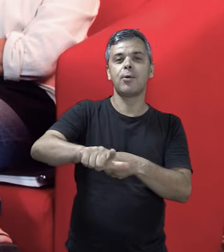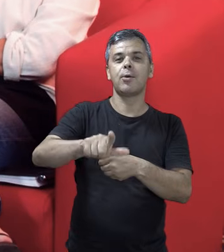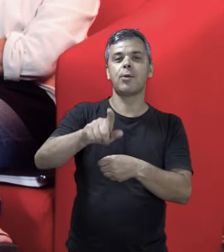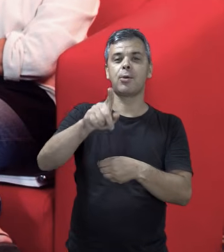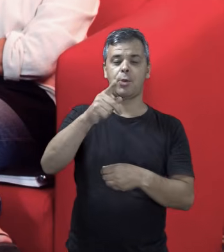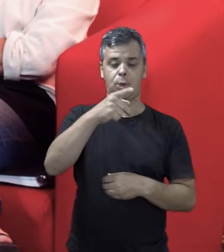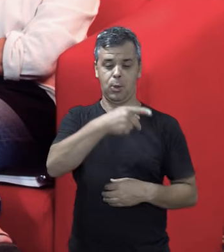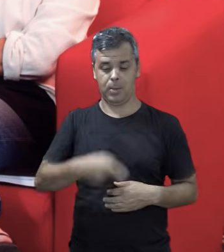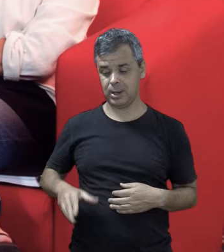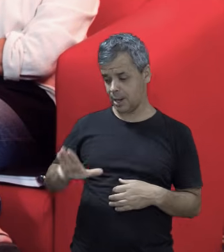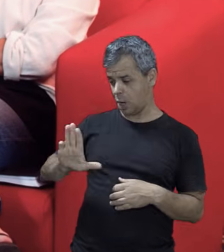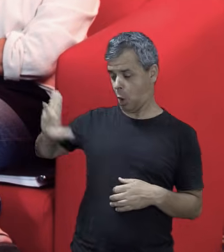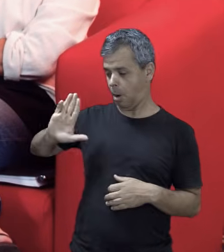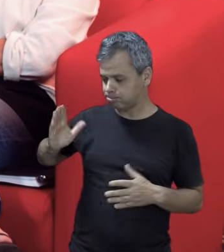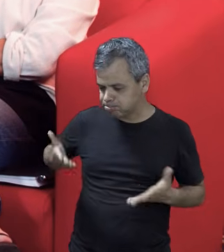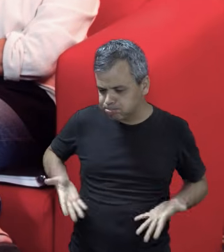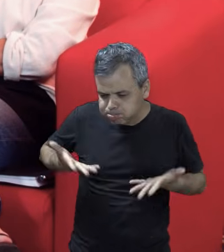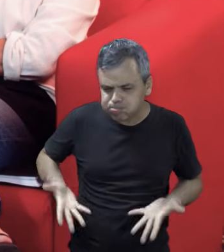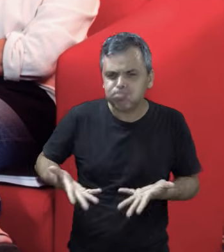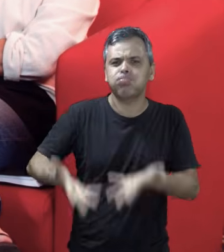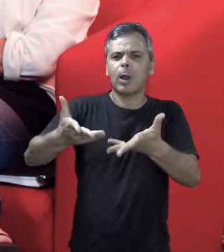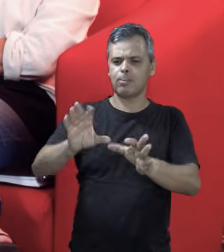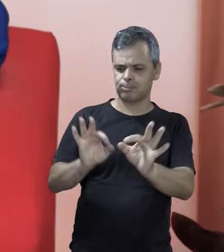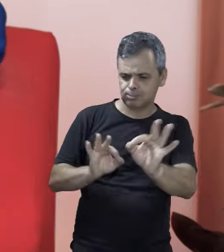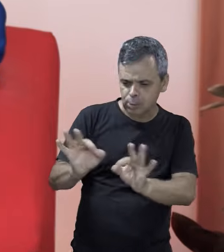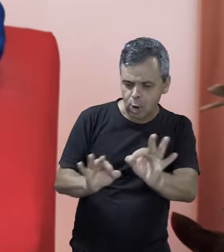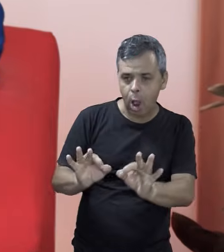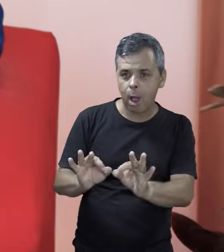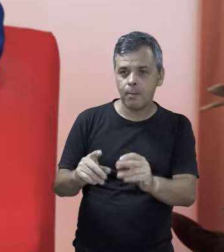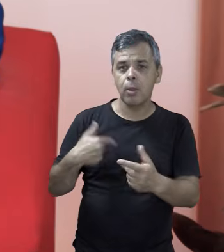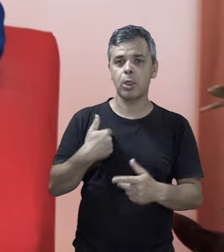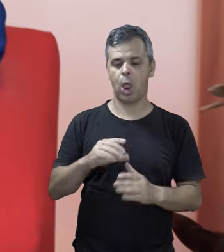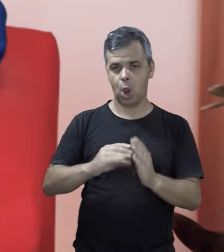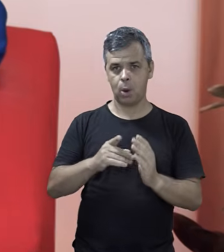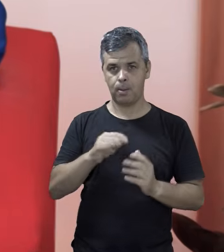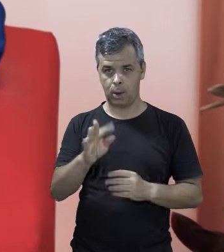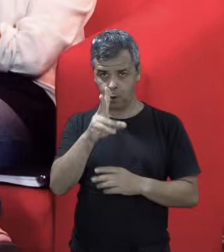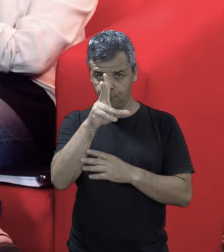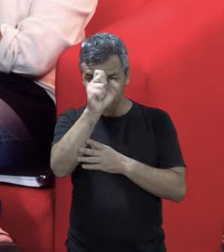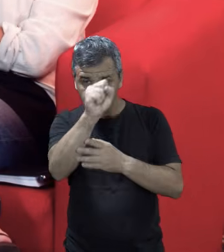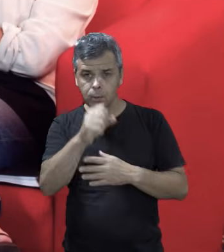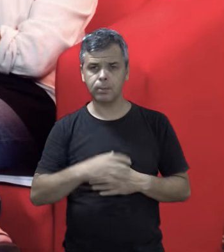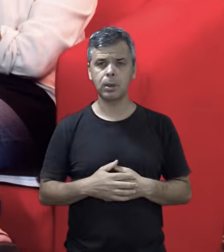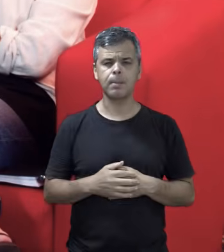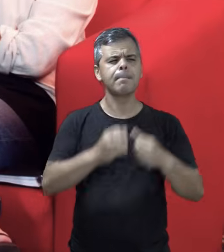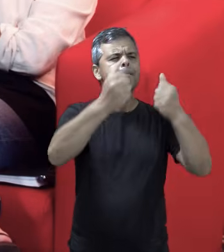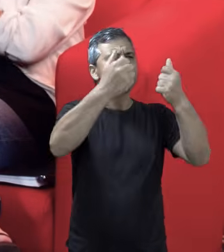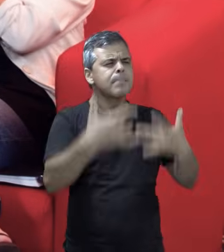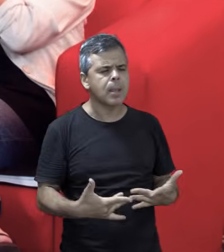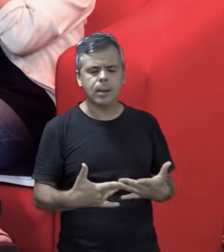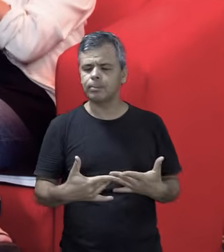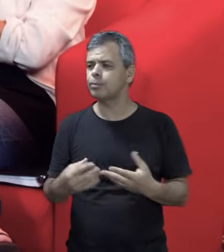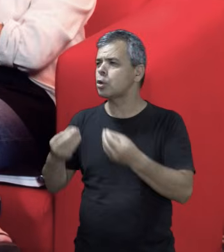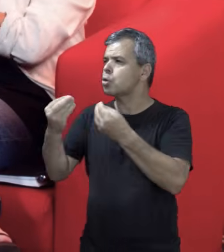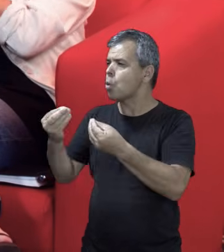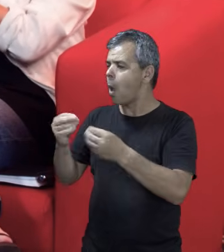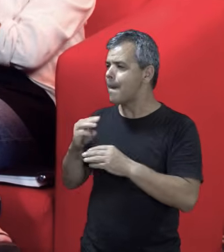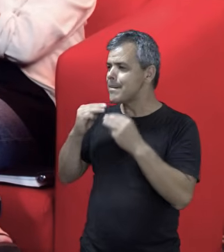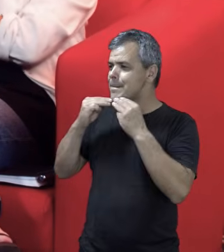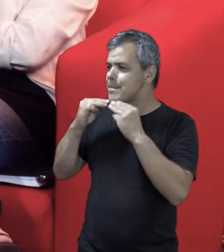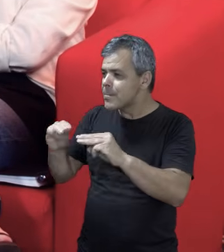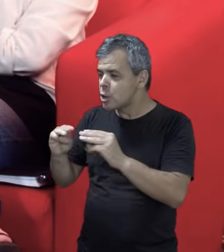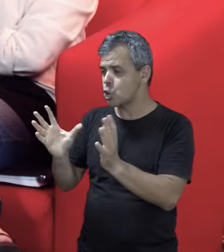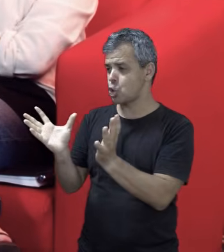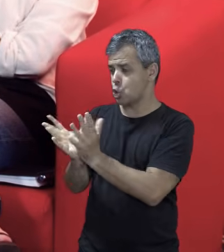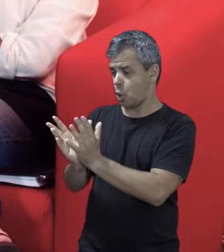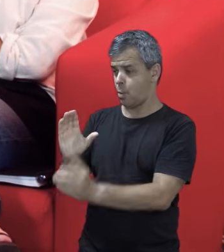uma motivação a mais para a militância se organizar. E é assim que o PT se fortalece. Explica para a gente um pouquinho qual é a missão do grupo